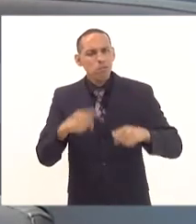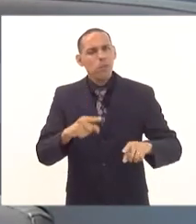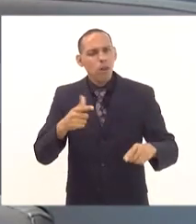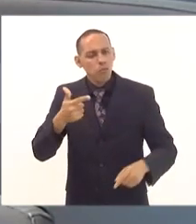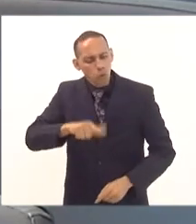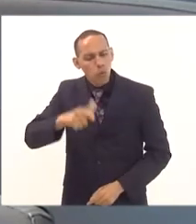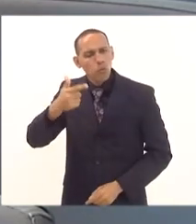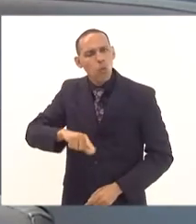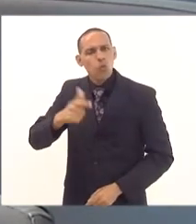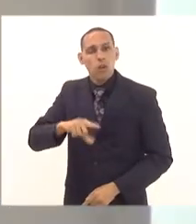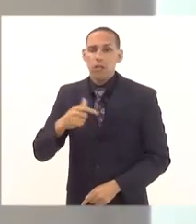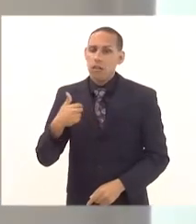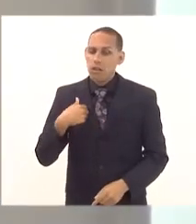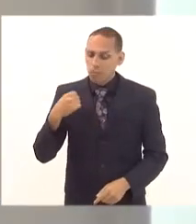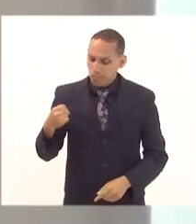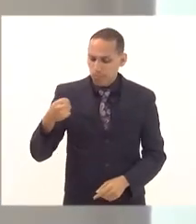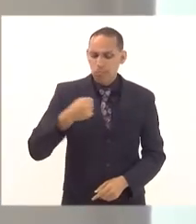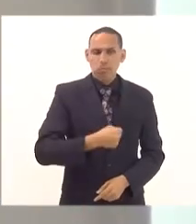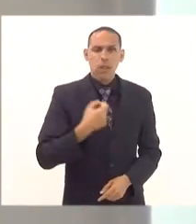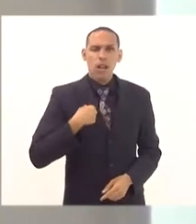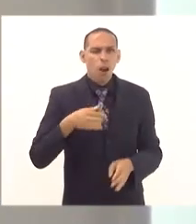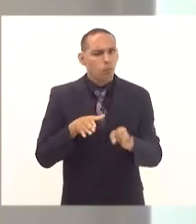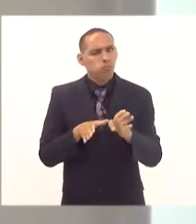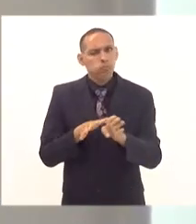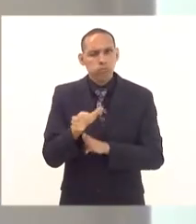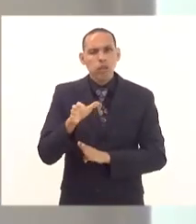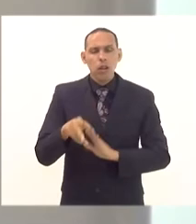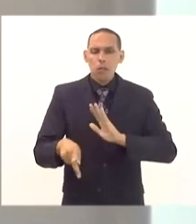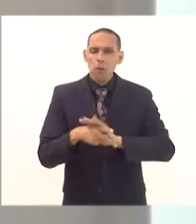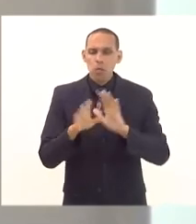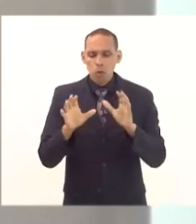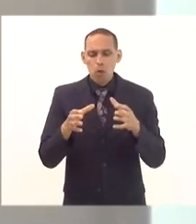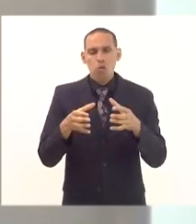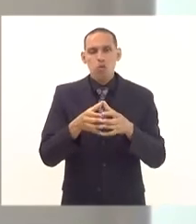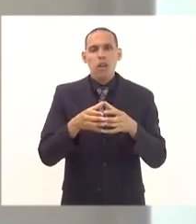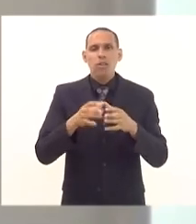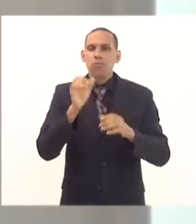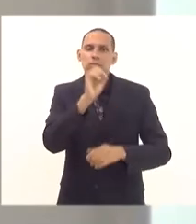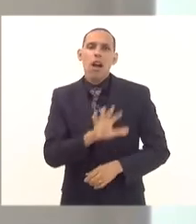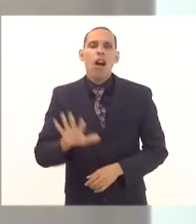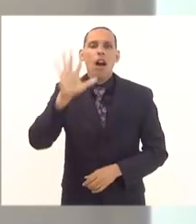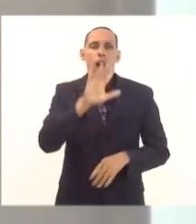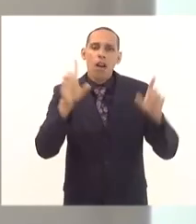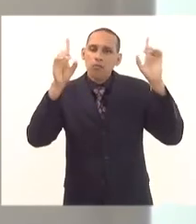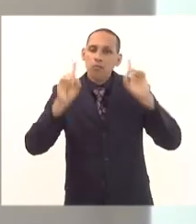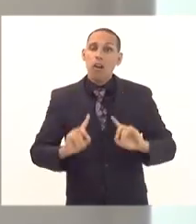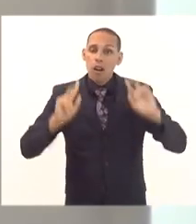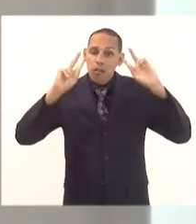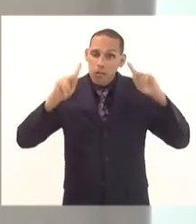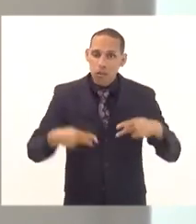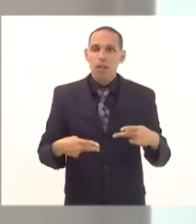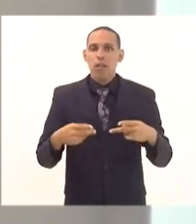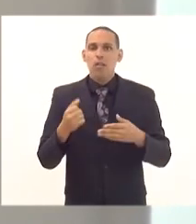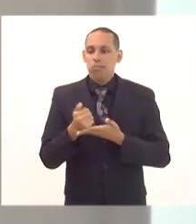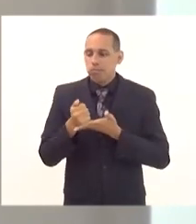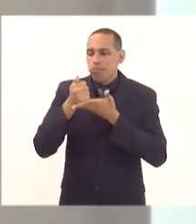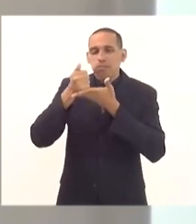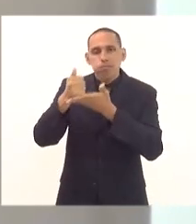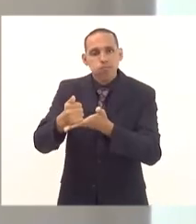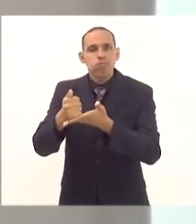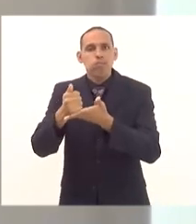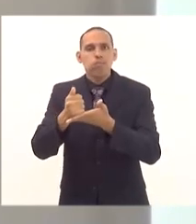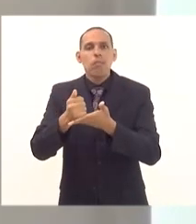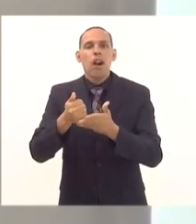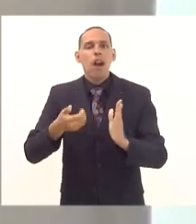também me coloco aqui como conselheira do Conselho Nacional dos Direitos Humanos para a gente levar esta demanda para câmara